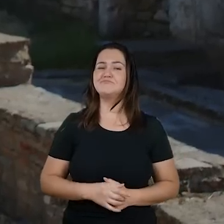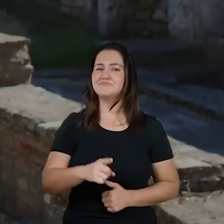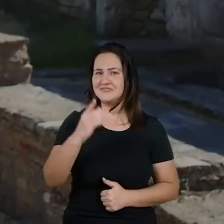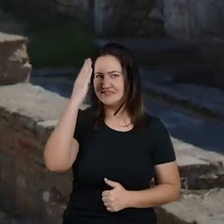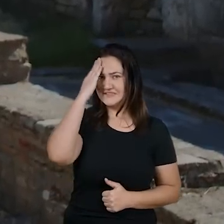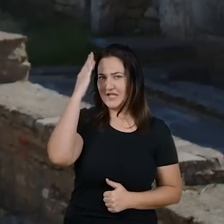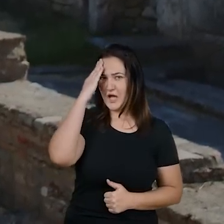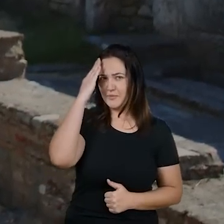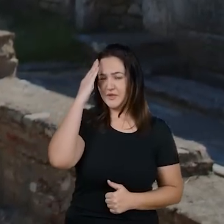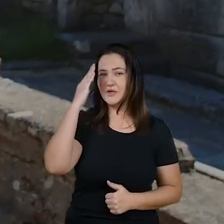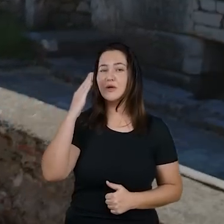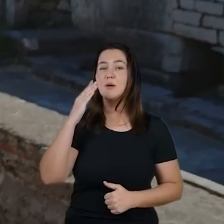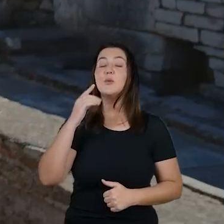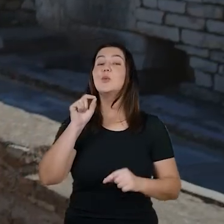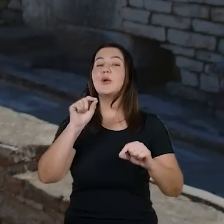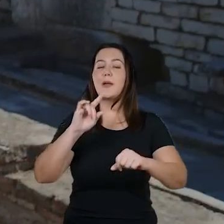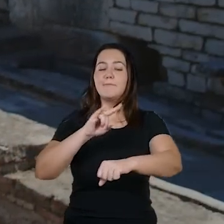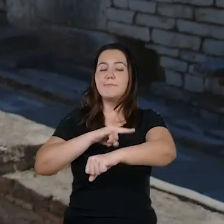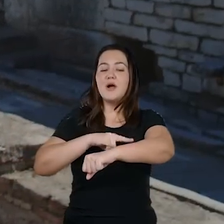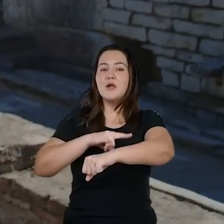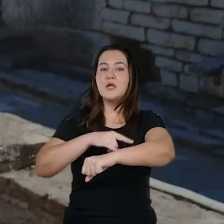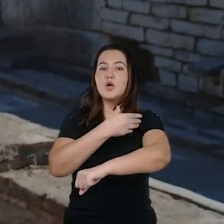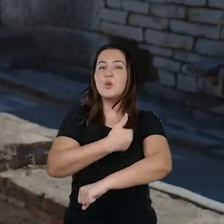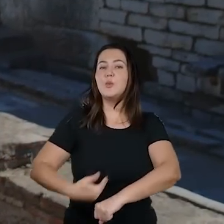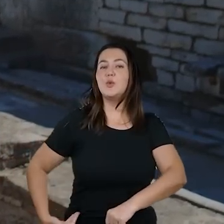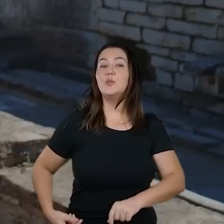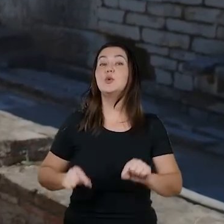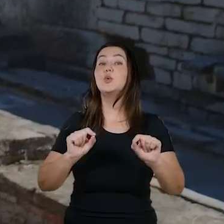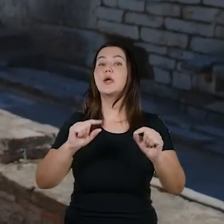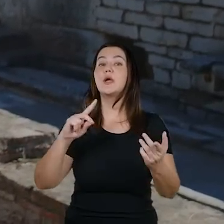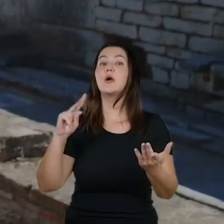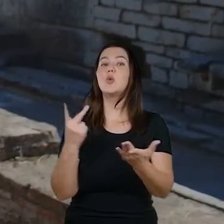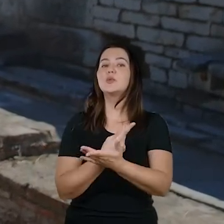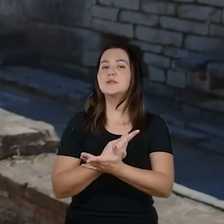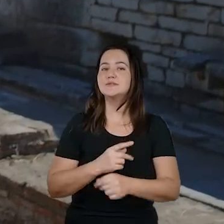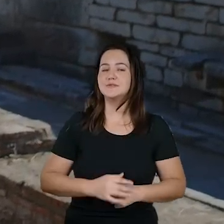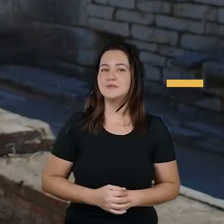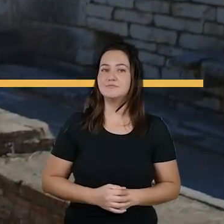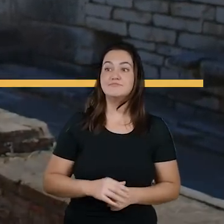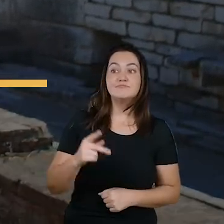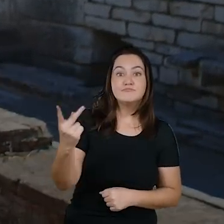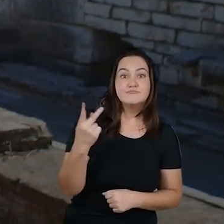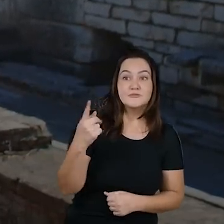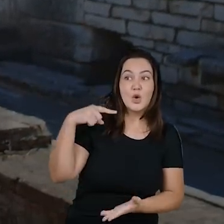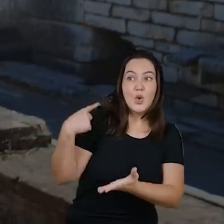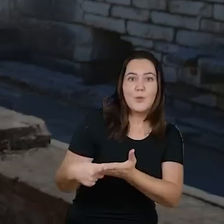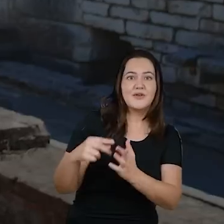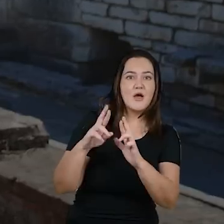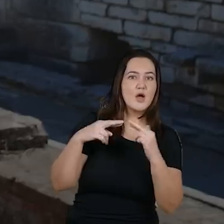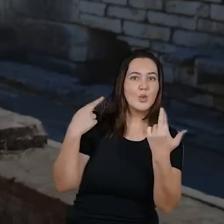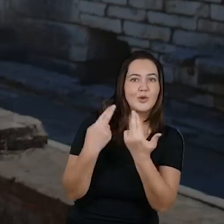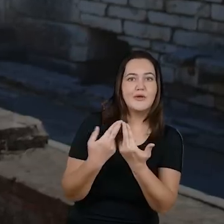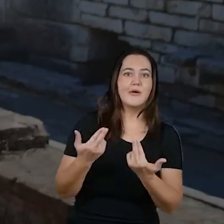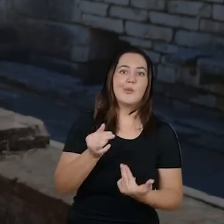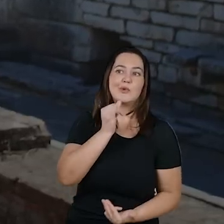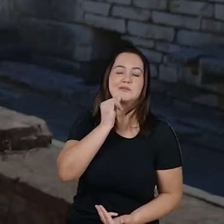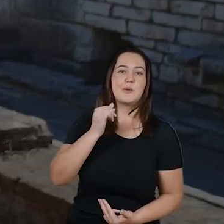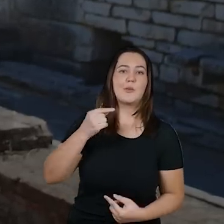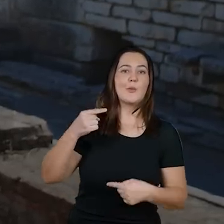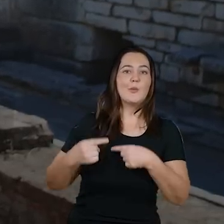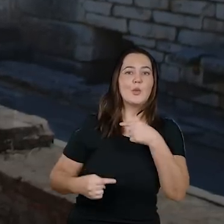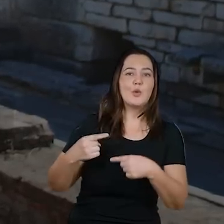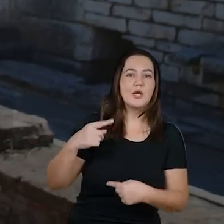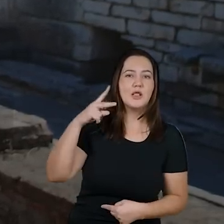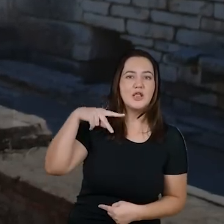Sabia que era nos banheiros públicos que muitas vezes alianças políticas eram idealizadas, até